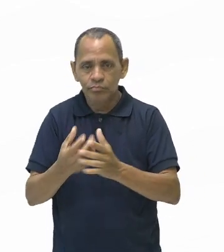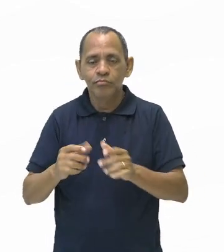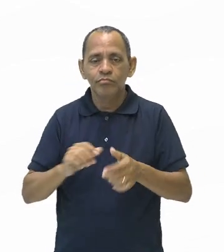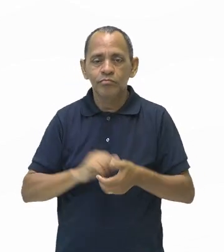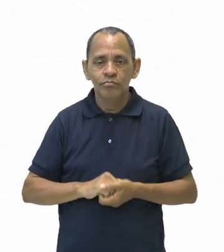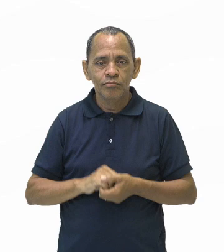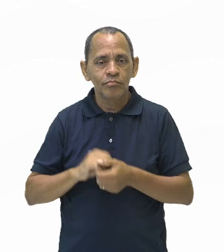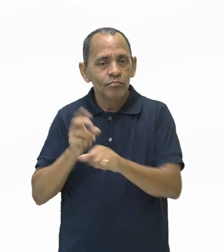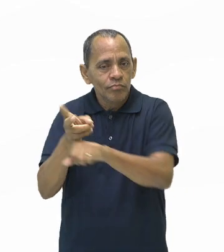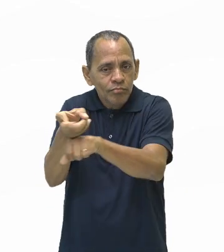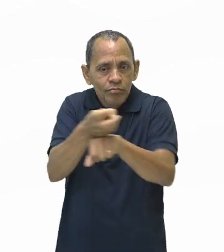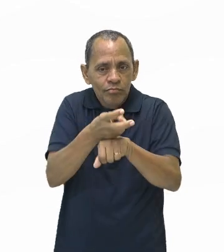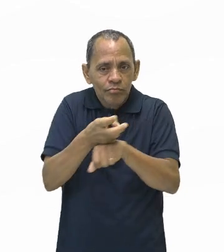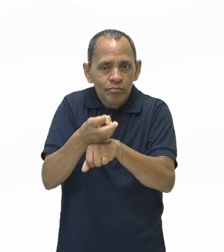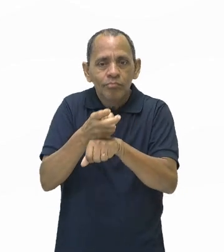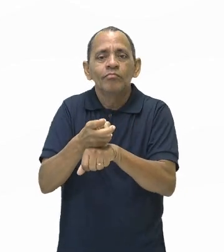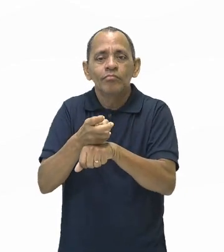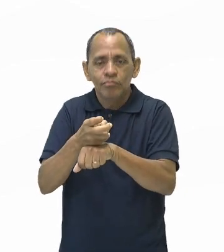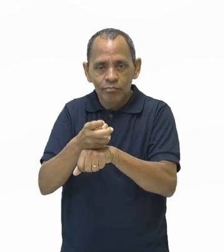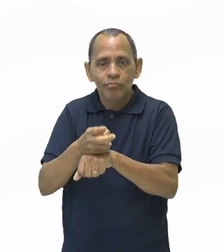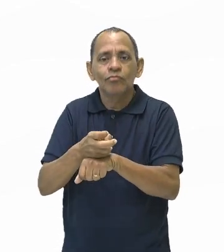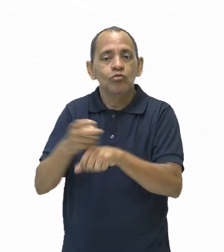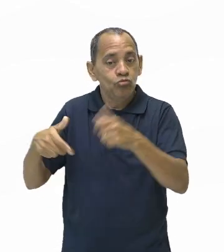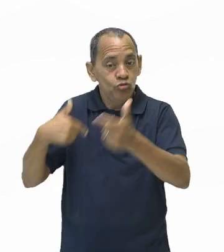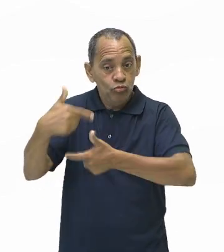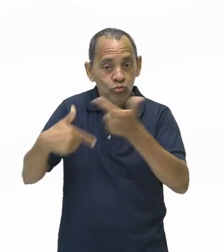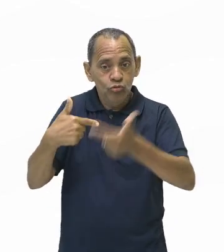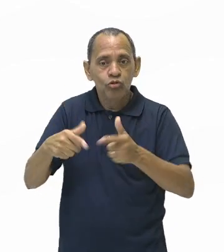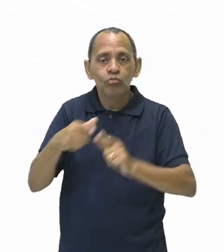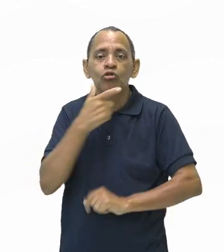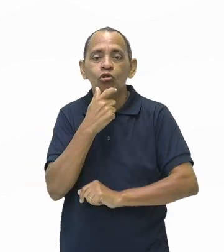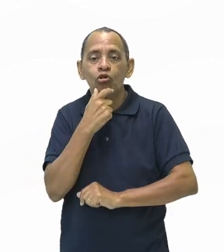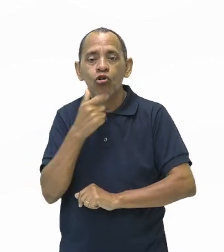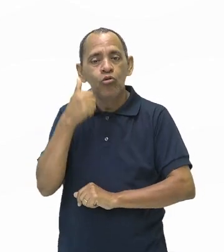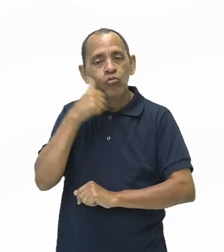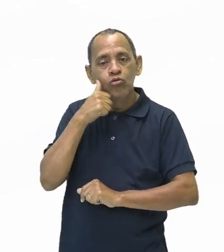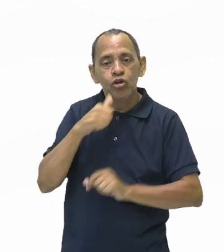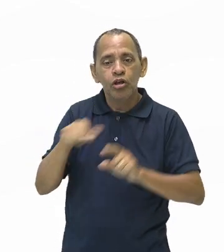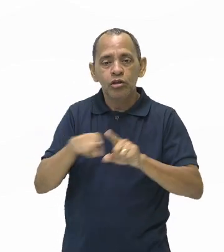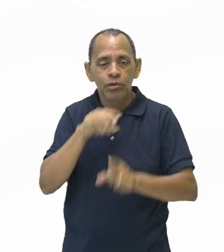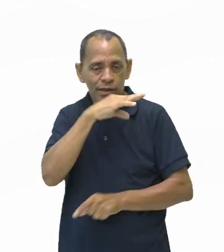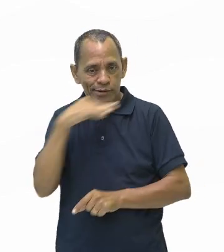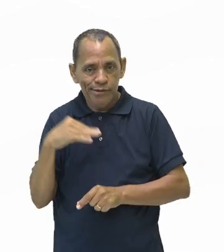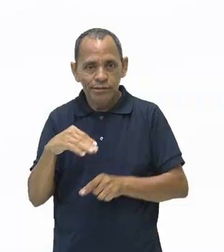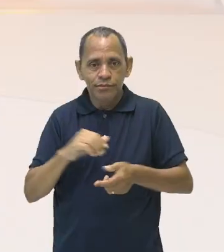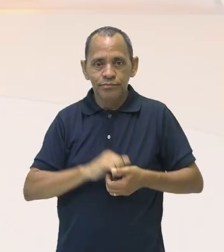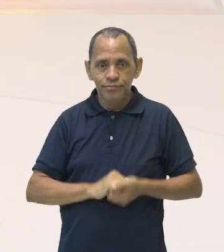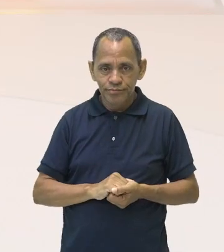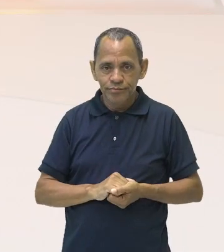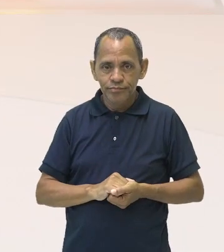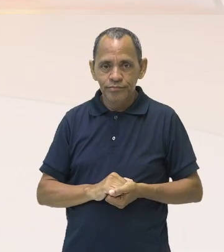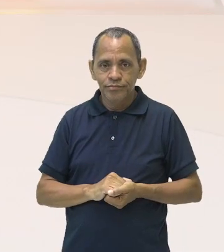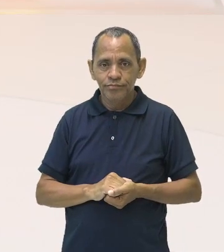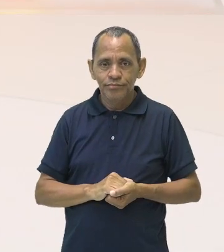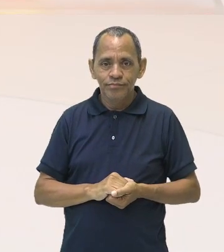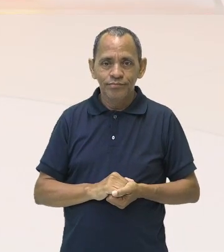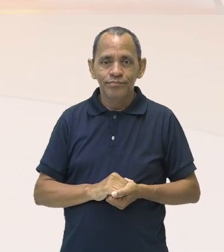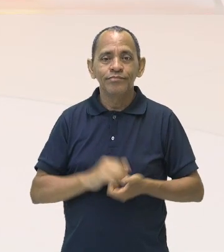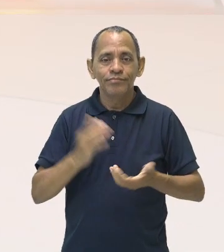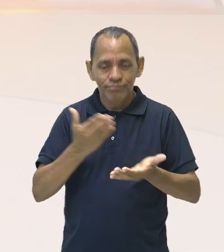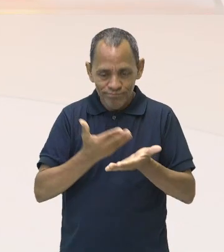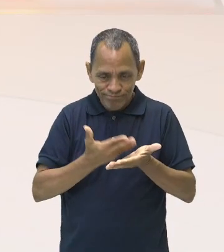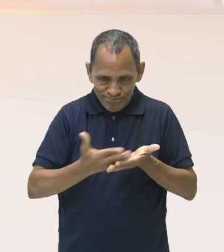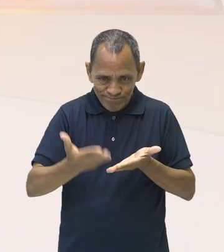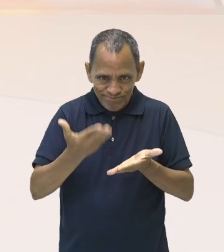a exploração da mão de obra de homens, mulheres e crianças. Então vamos